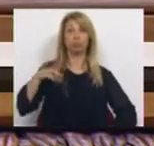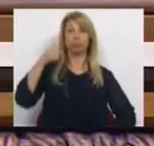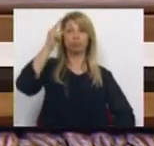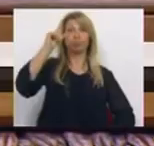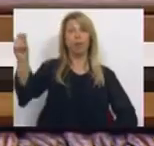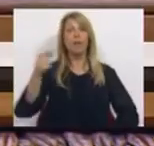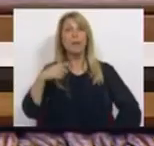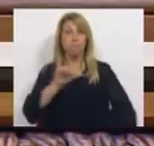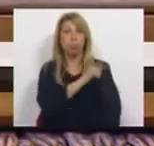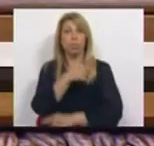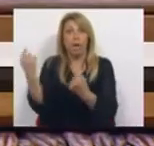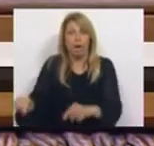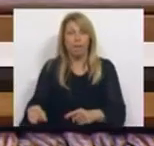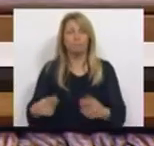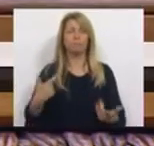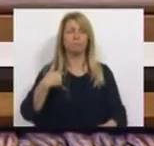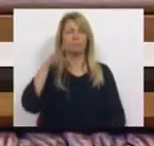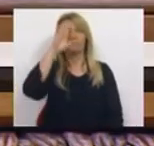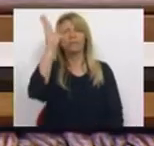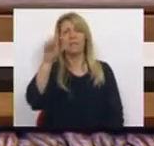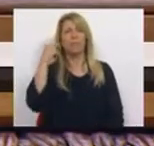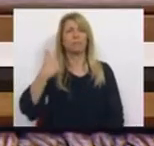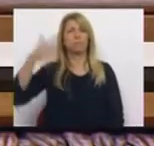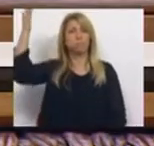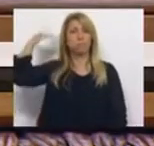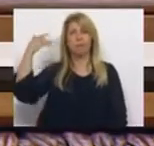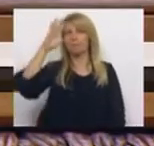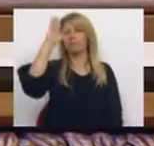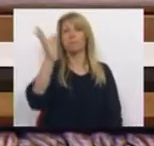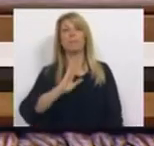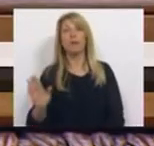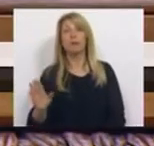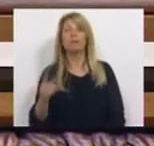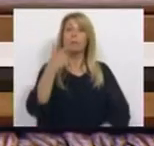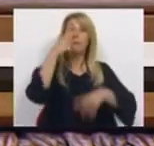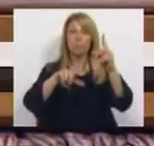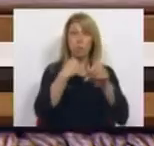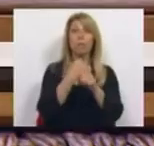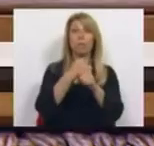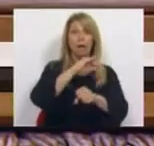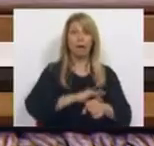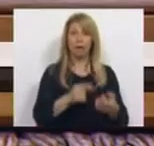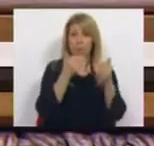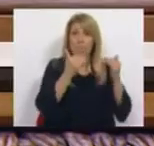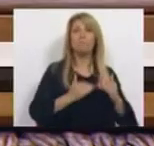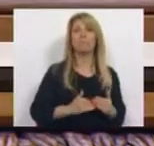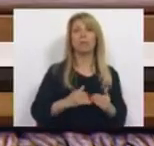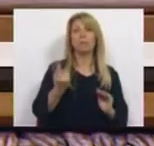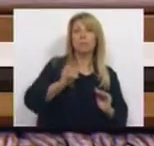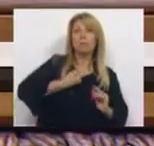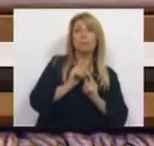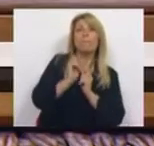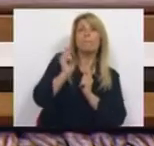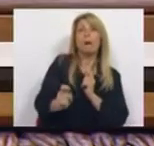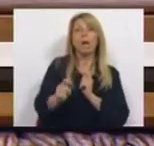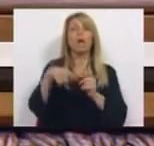isto tudo e já há muito tempo. Sabemos que as pessoas que trabalham, as pessoas com menos rendimentos, são obrigadas a pagar os seus